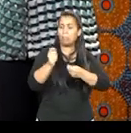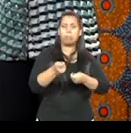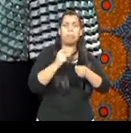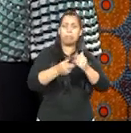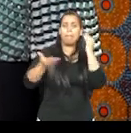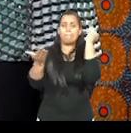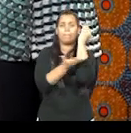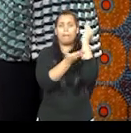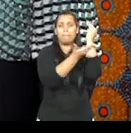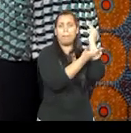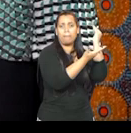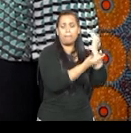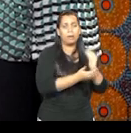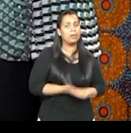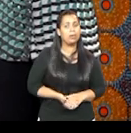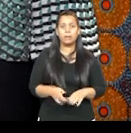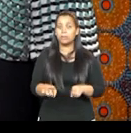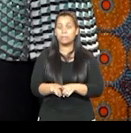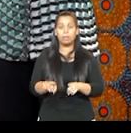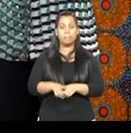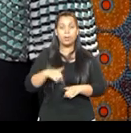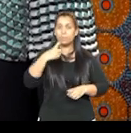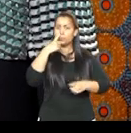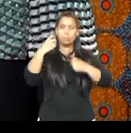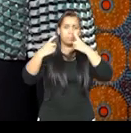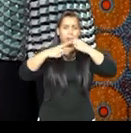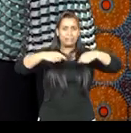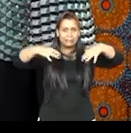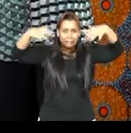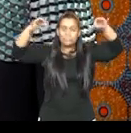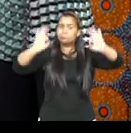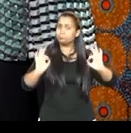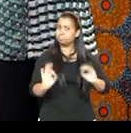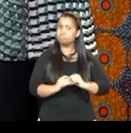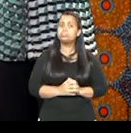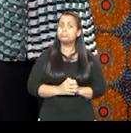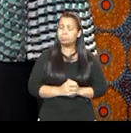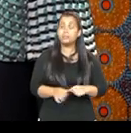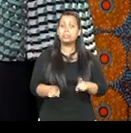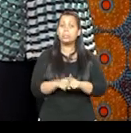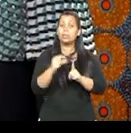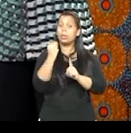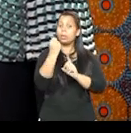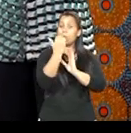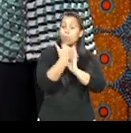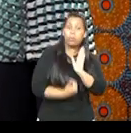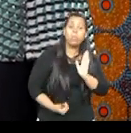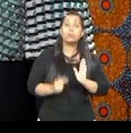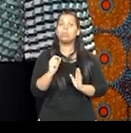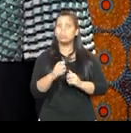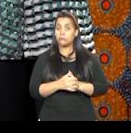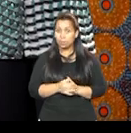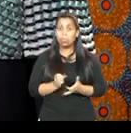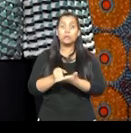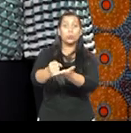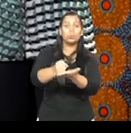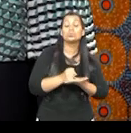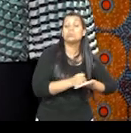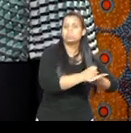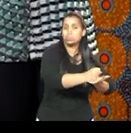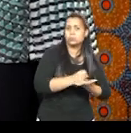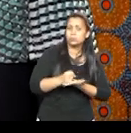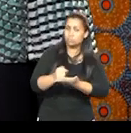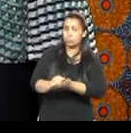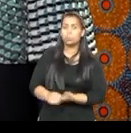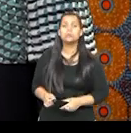fazer lenha, não emitimos gás carbônico e também podemos economizar no transporte, porque o adobe